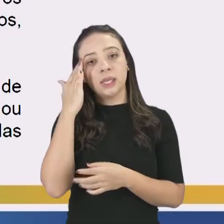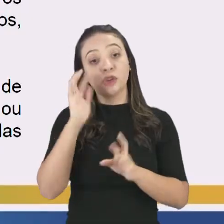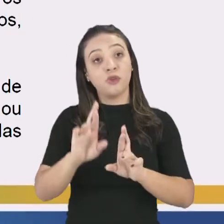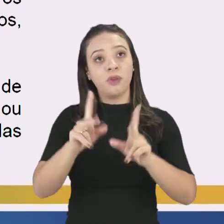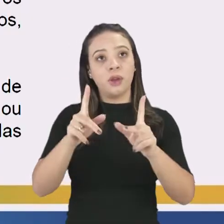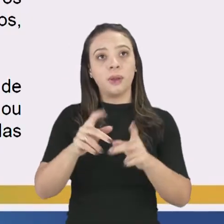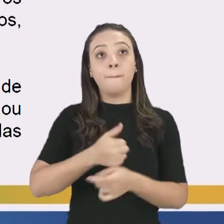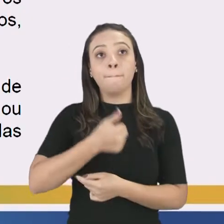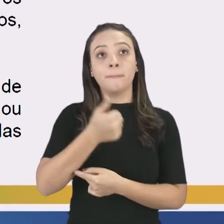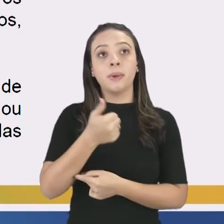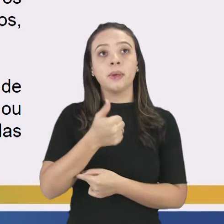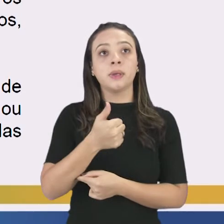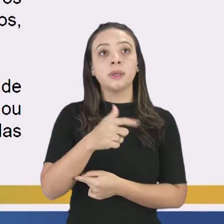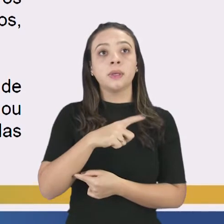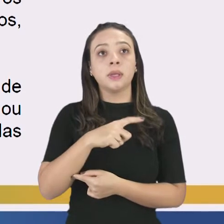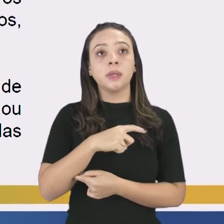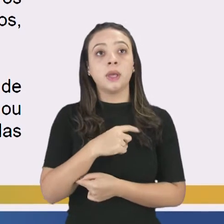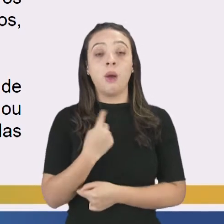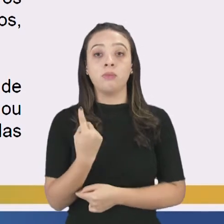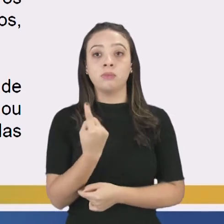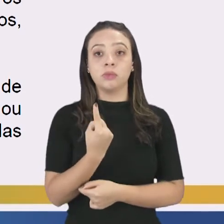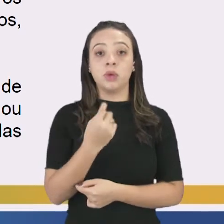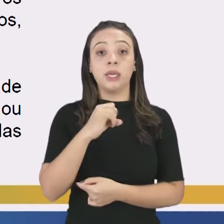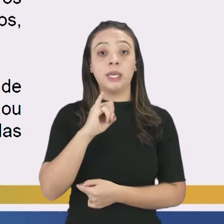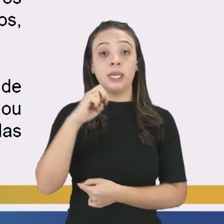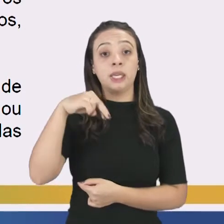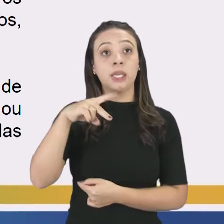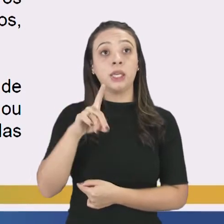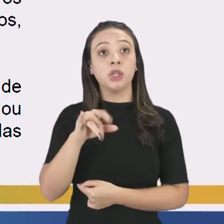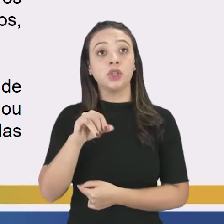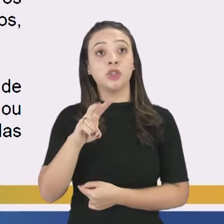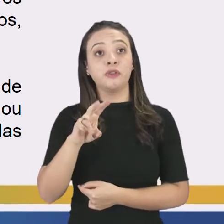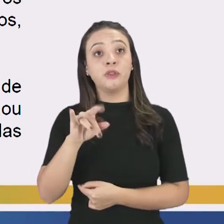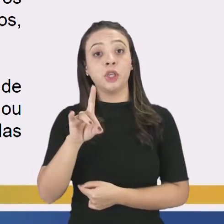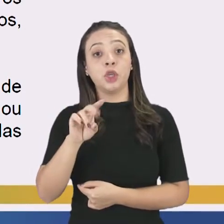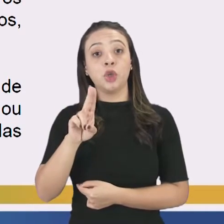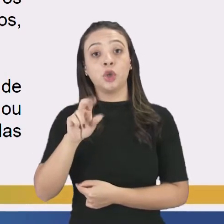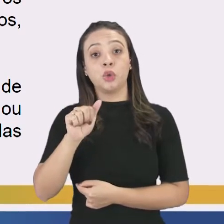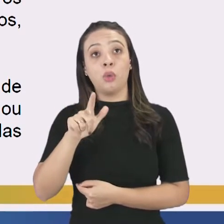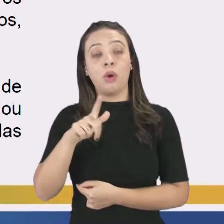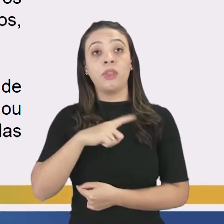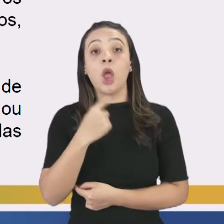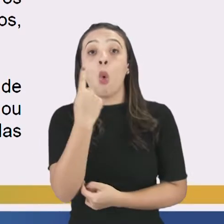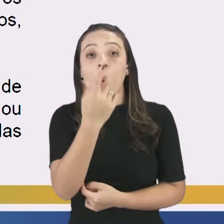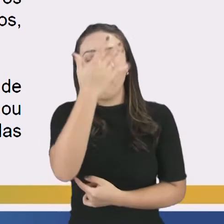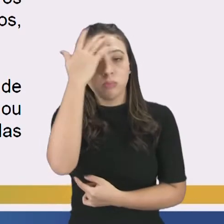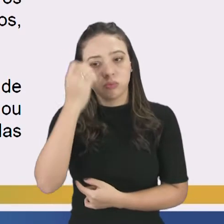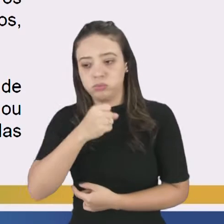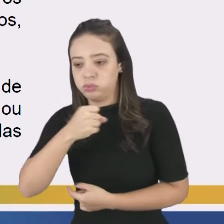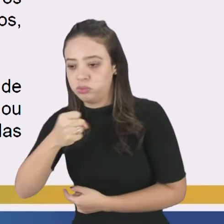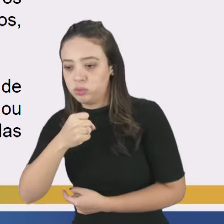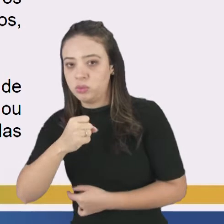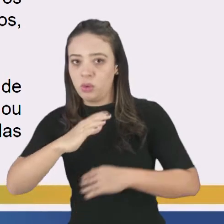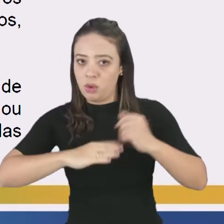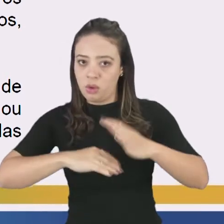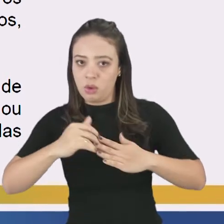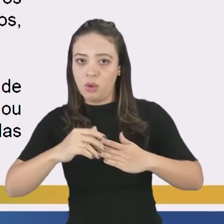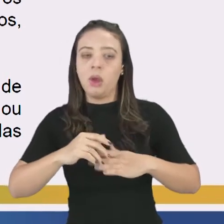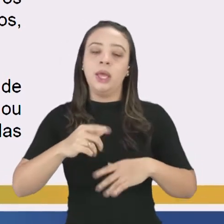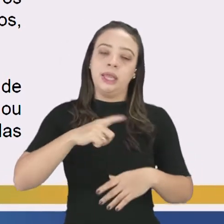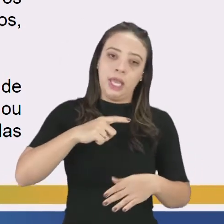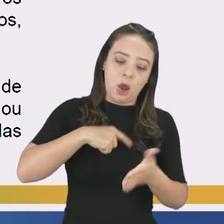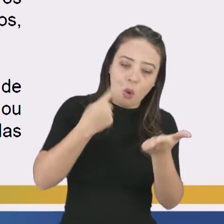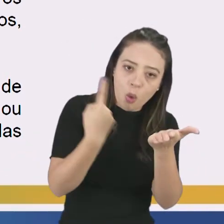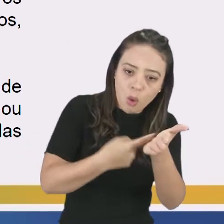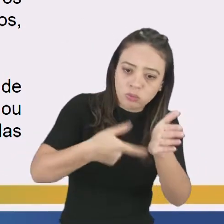delas. Primeiro, olha lá comigo. Individual é aquela realizada com apenas o entrevistador e o entrevistado. É marcada com antecedência, é